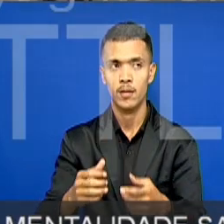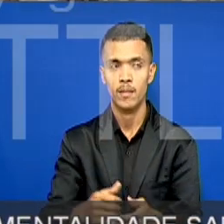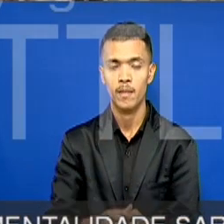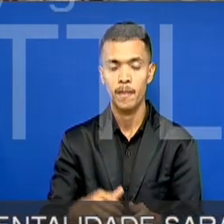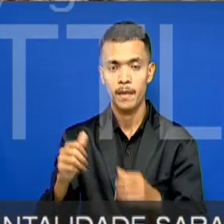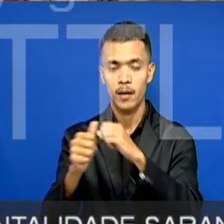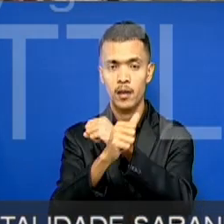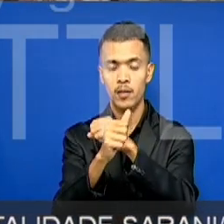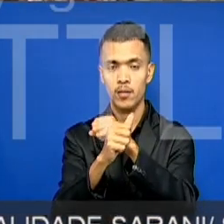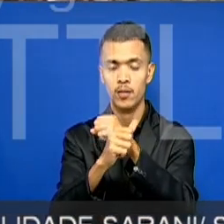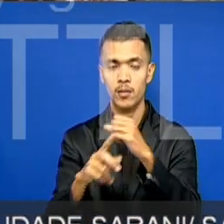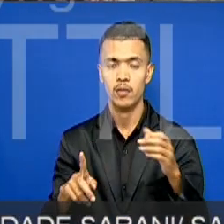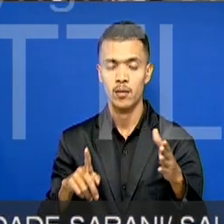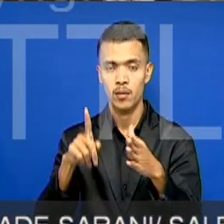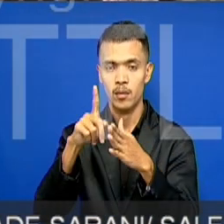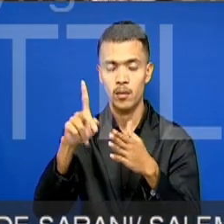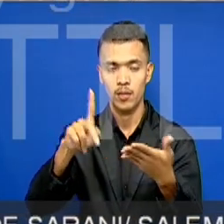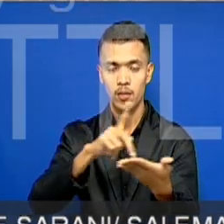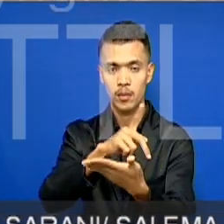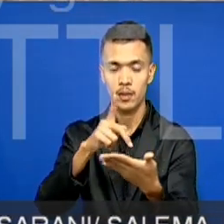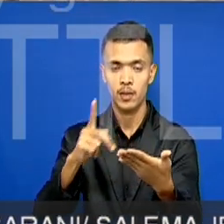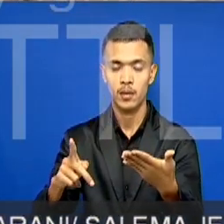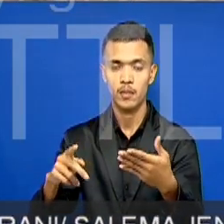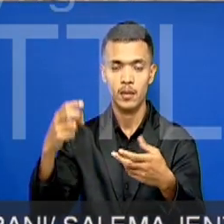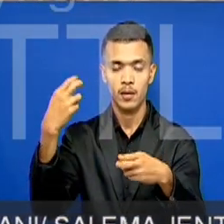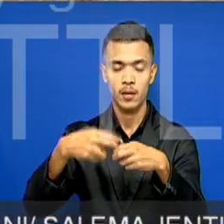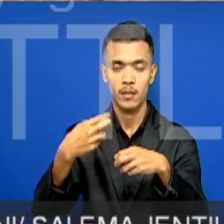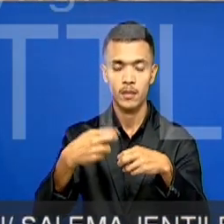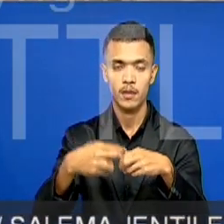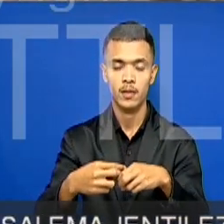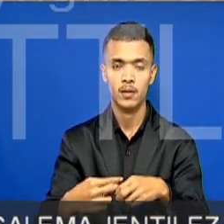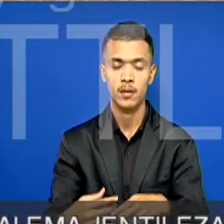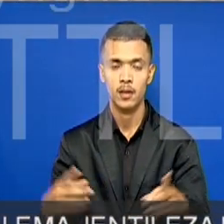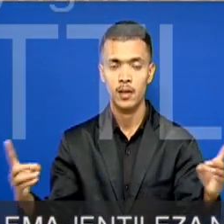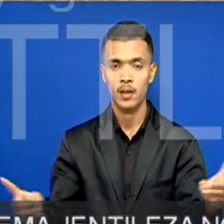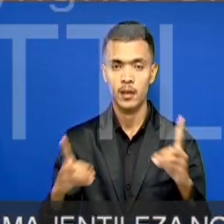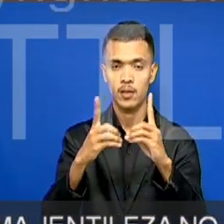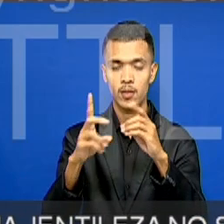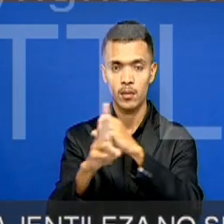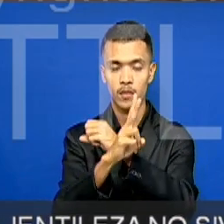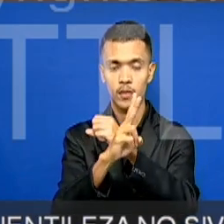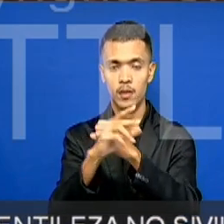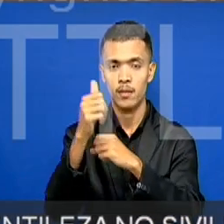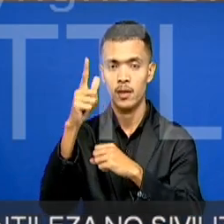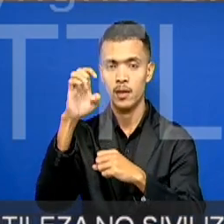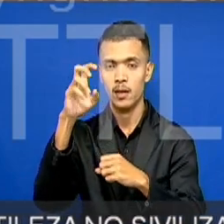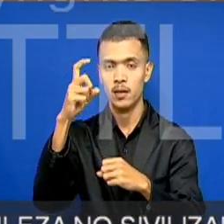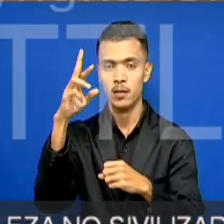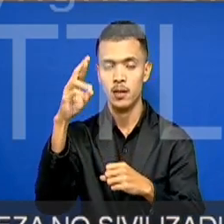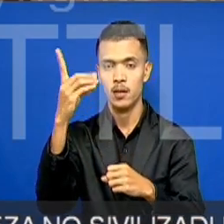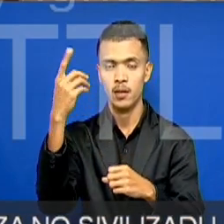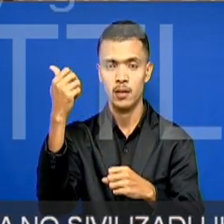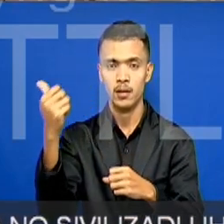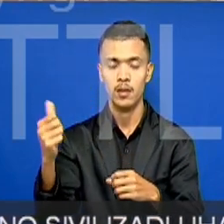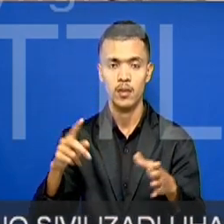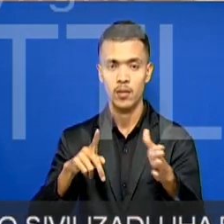komete krimi omesidiu agravadu, krimi omesidiu simples ho forma tentada kontra vítima Alessandre no posse arma branca